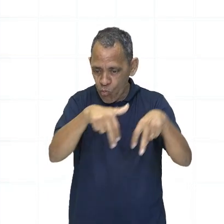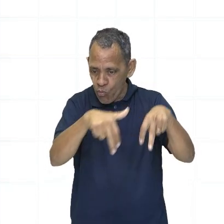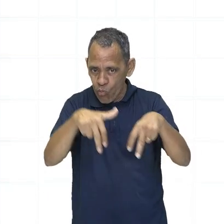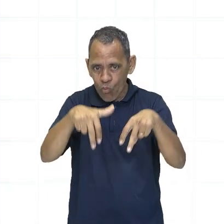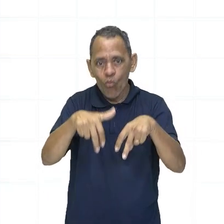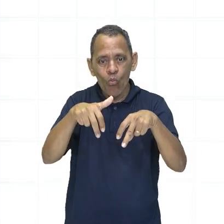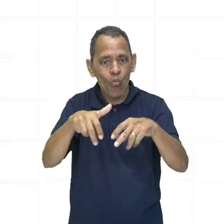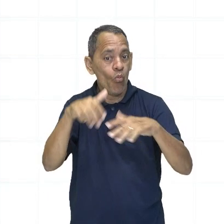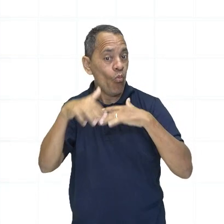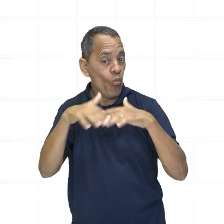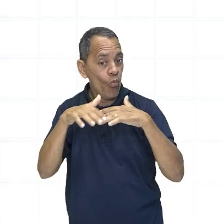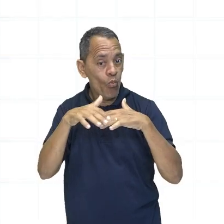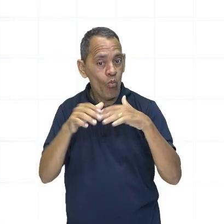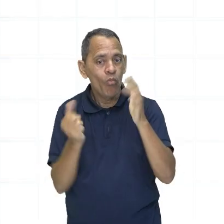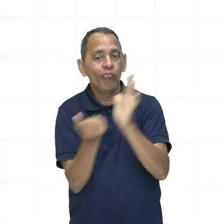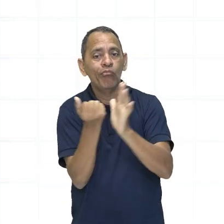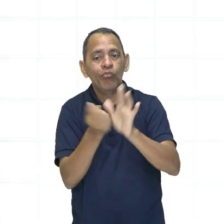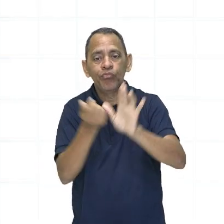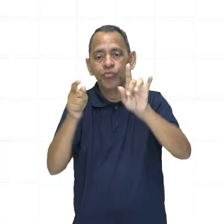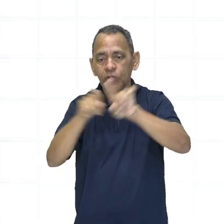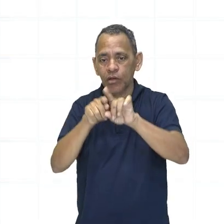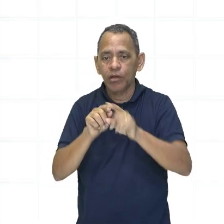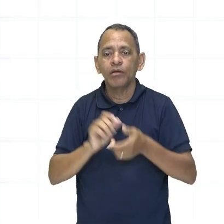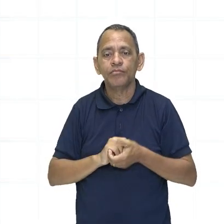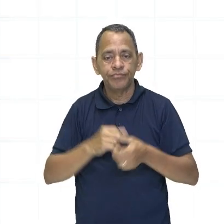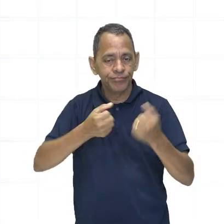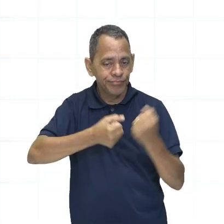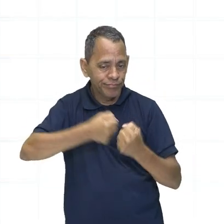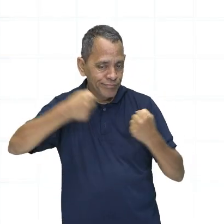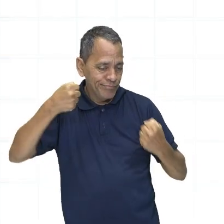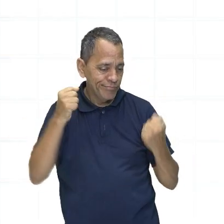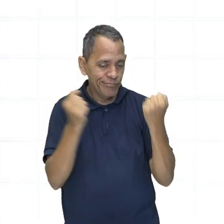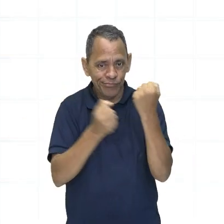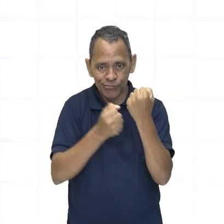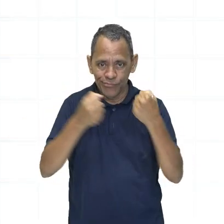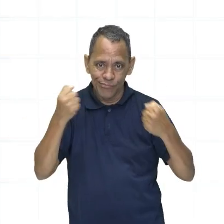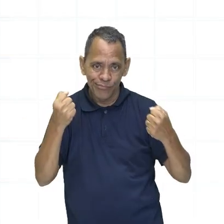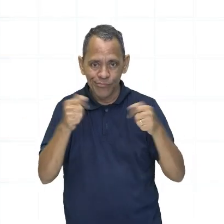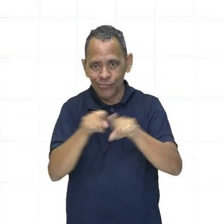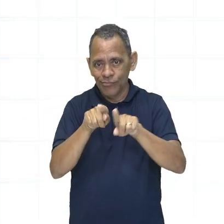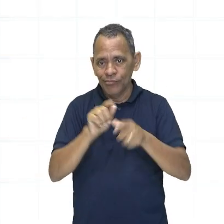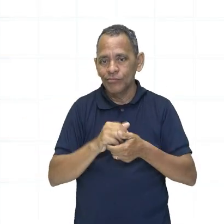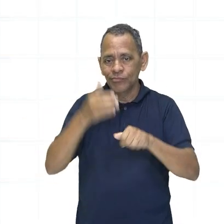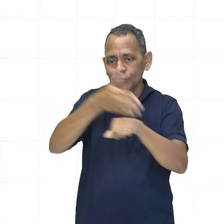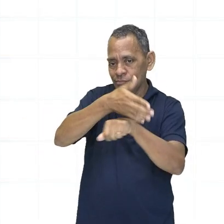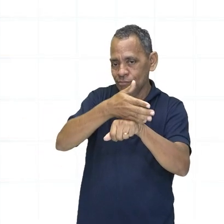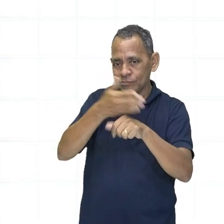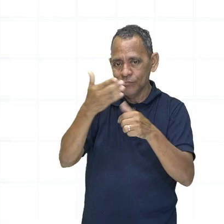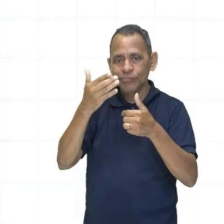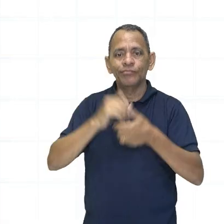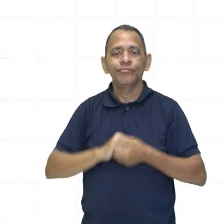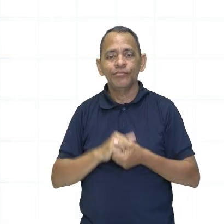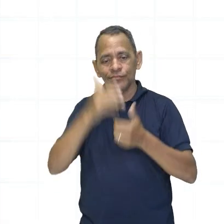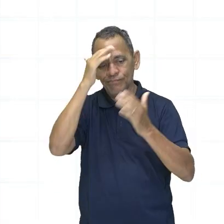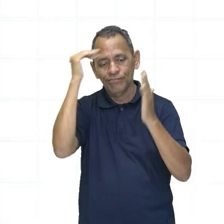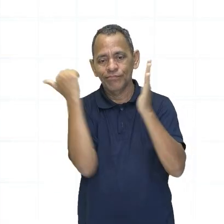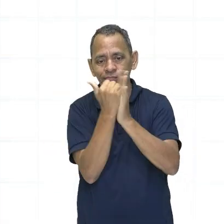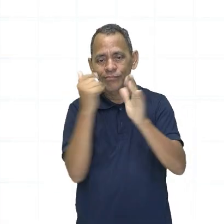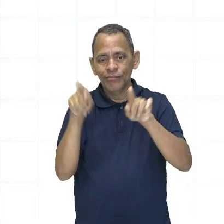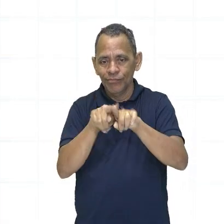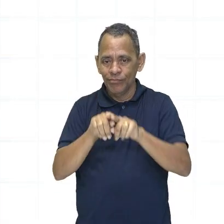marcado tradicionalmente pela sanfona e os participantes obedecem aos comandos ditados por